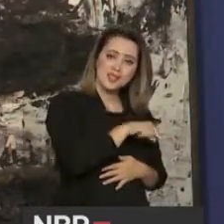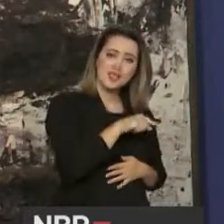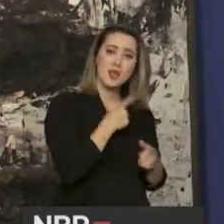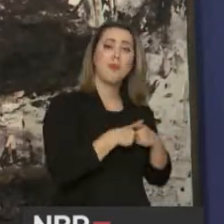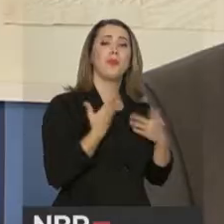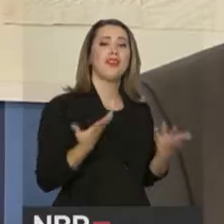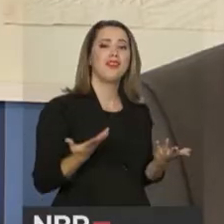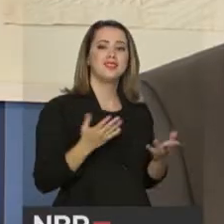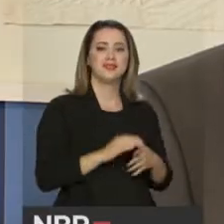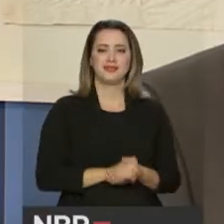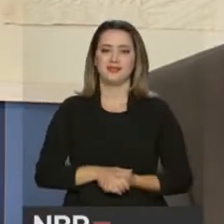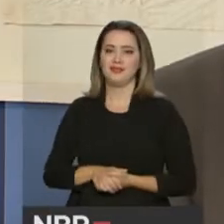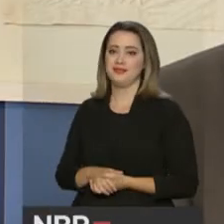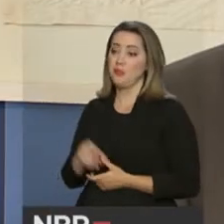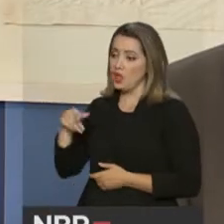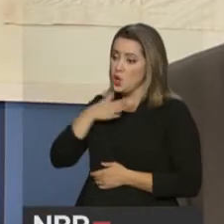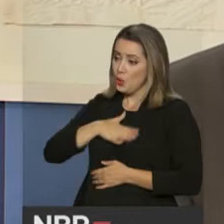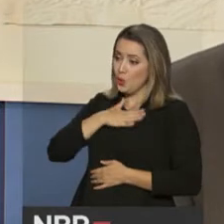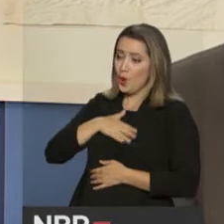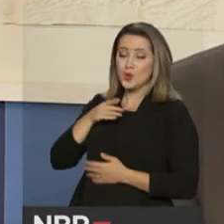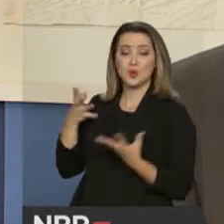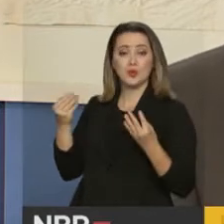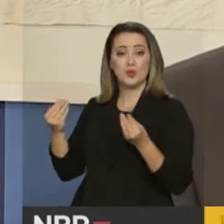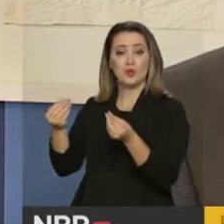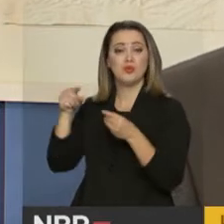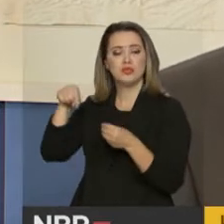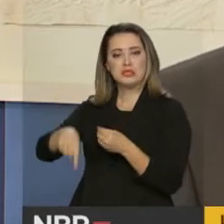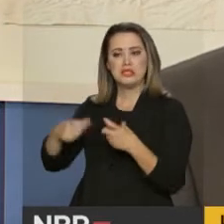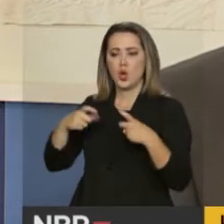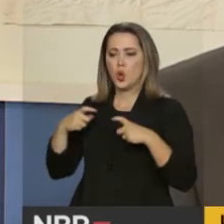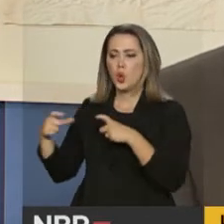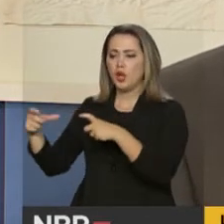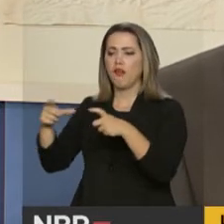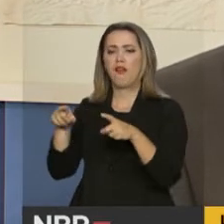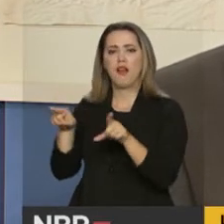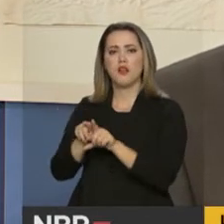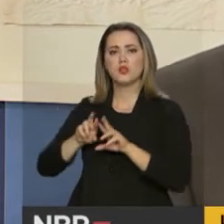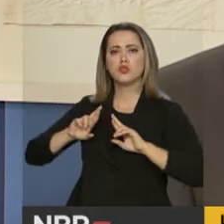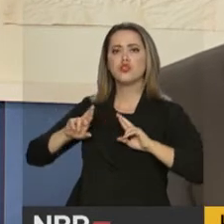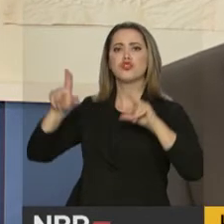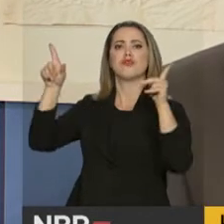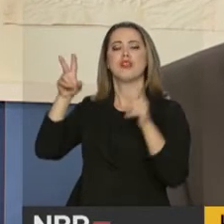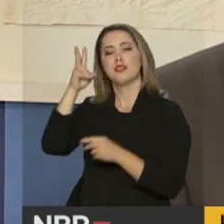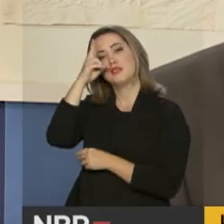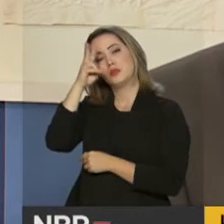por quê? Eu gosto muito do fato do palácio ter várias referências à história